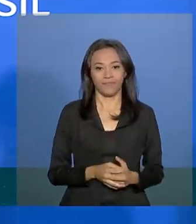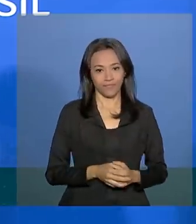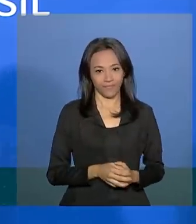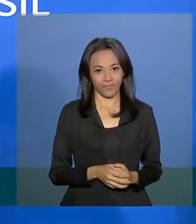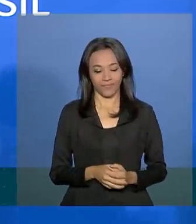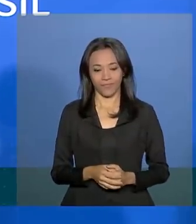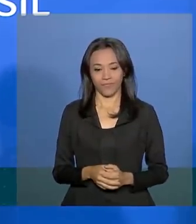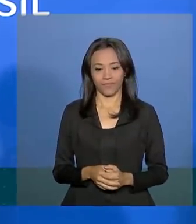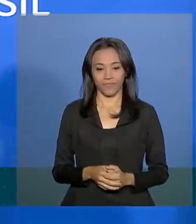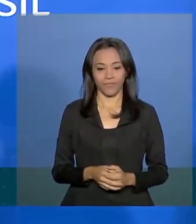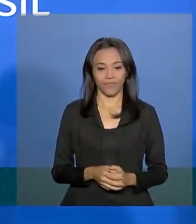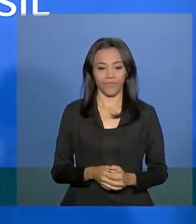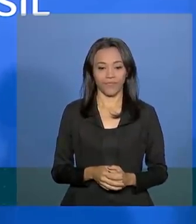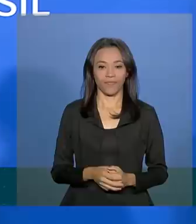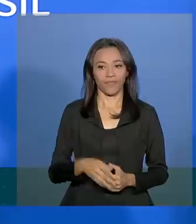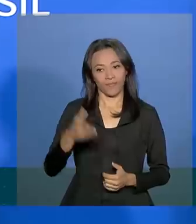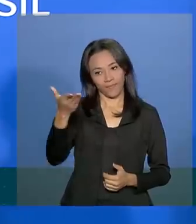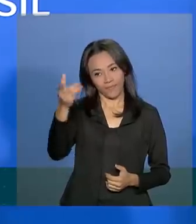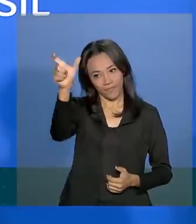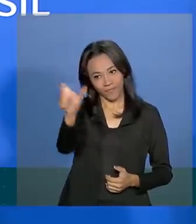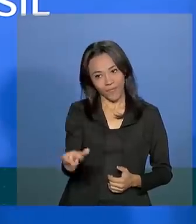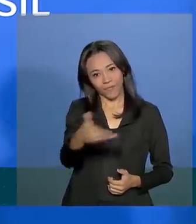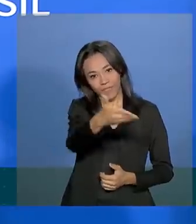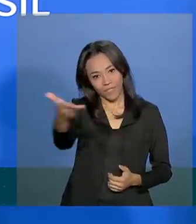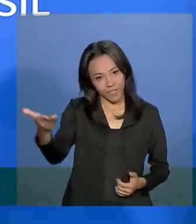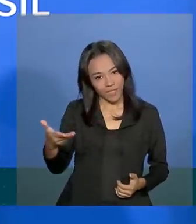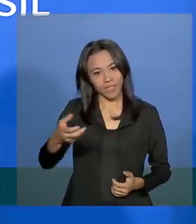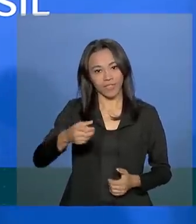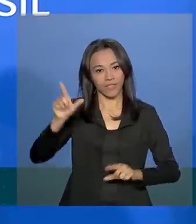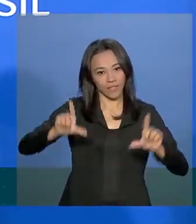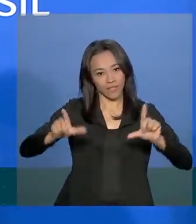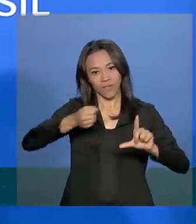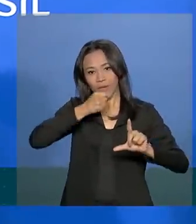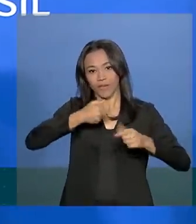nem pressa querida bom dia você também